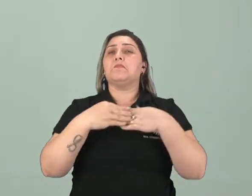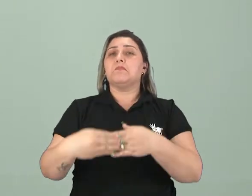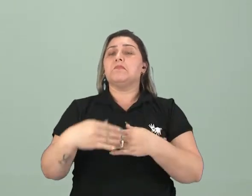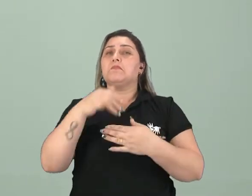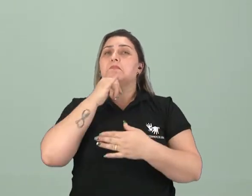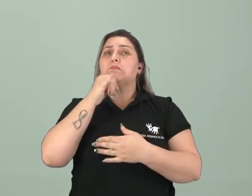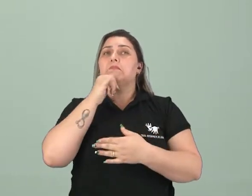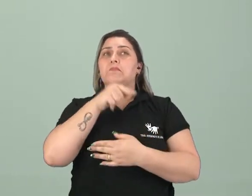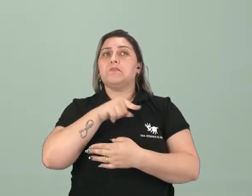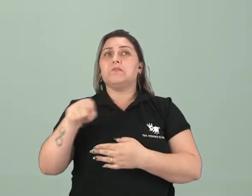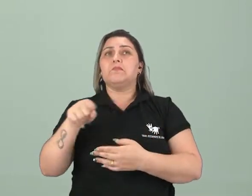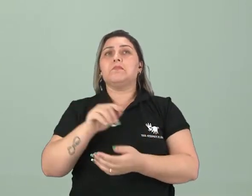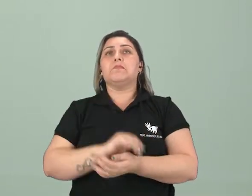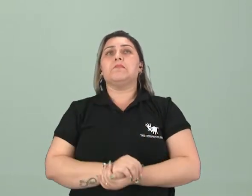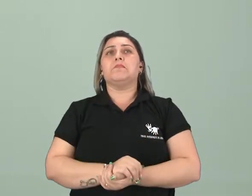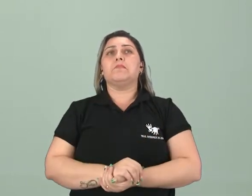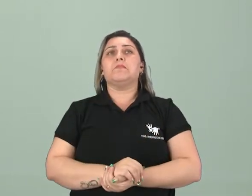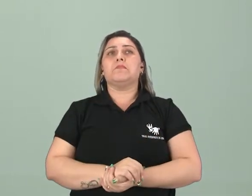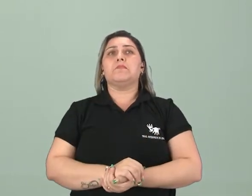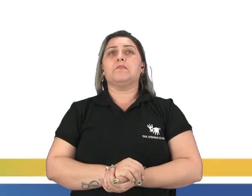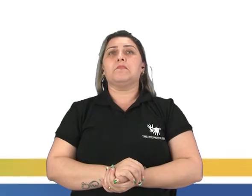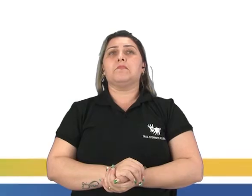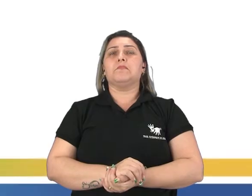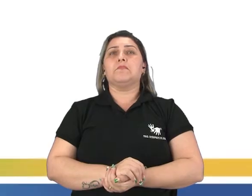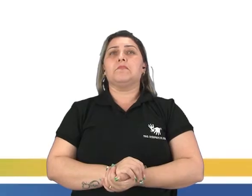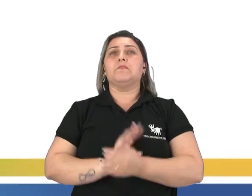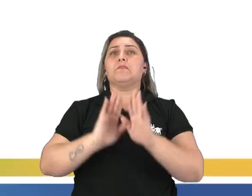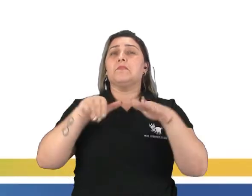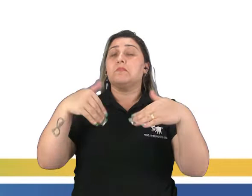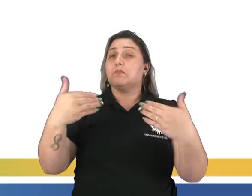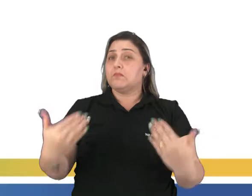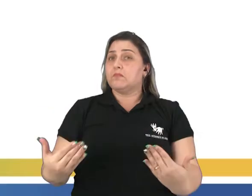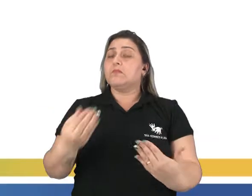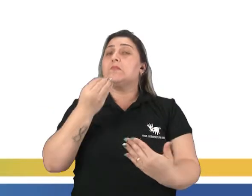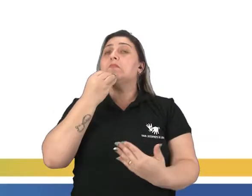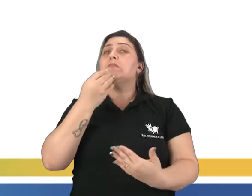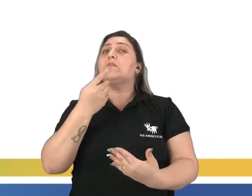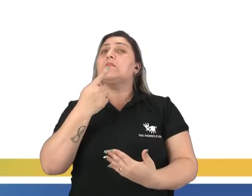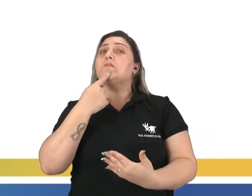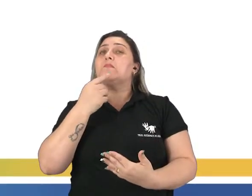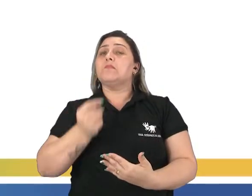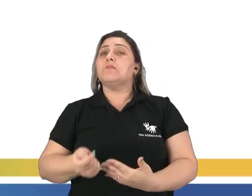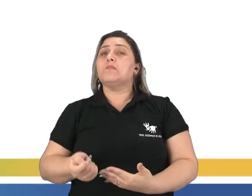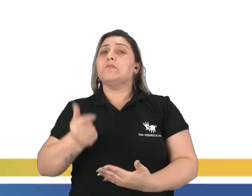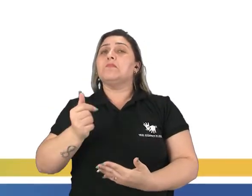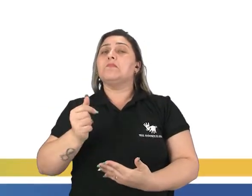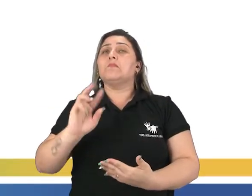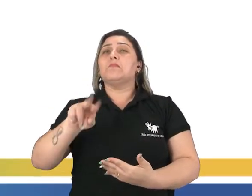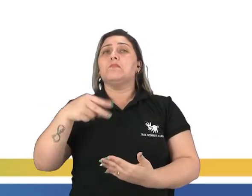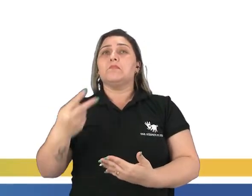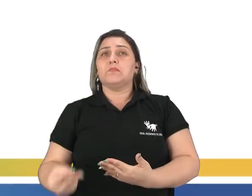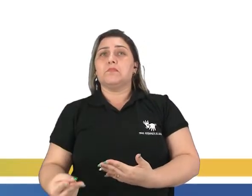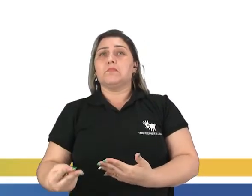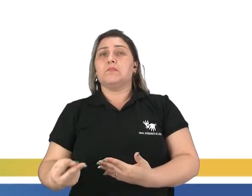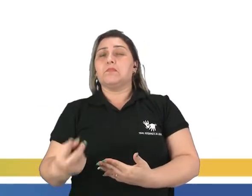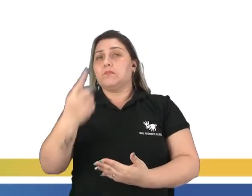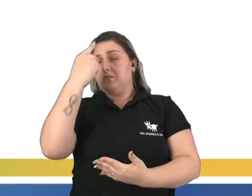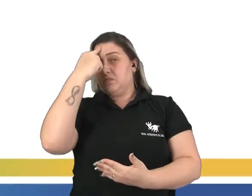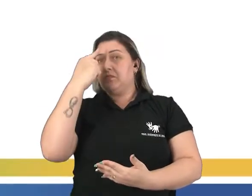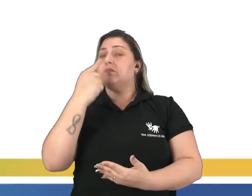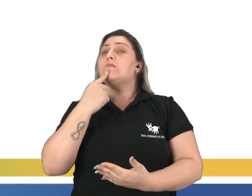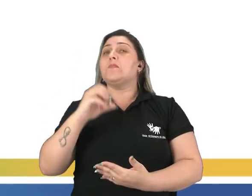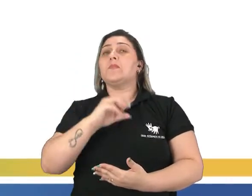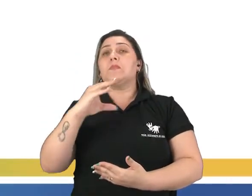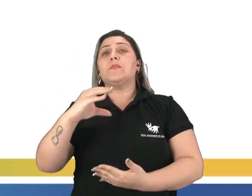como exemplo para vocês, tá? Um exemplo dia a dia, que é, por exemplo, qual é a probabilidade, né, de jogar uma moeda e cair